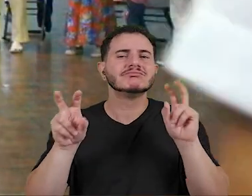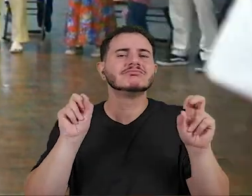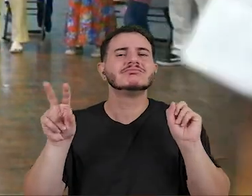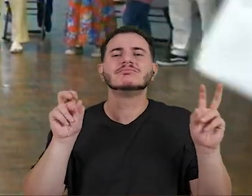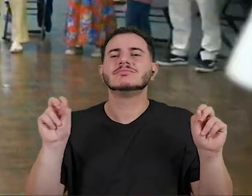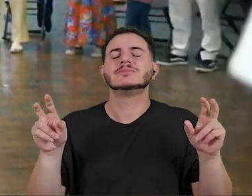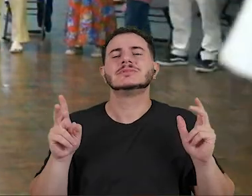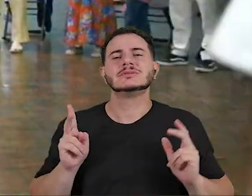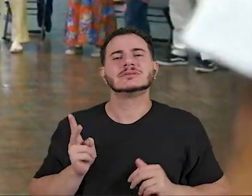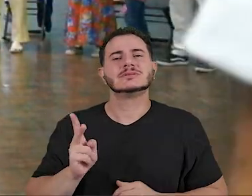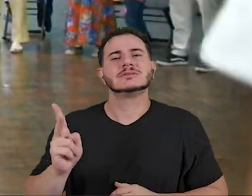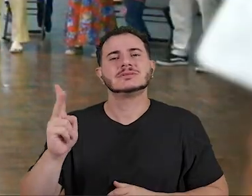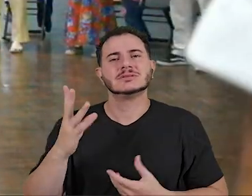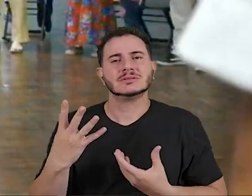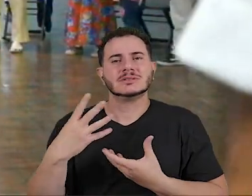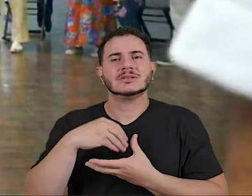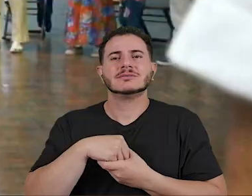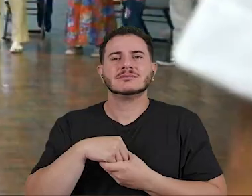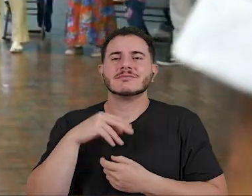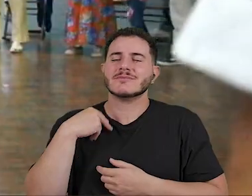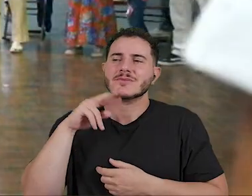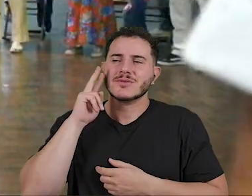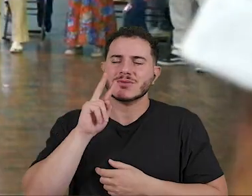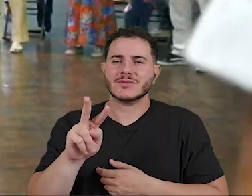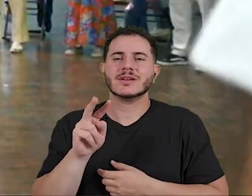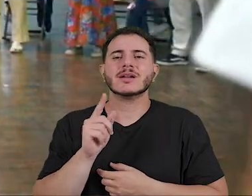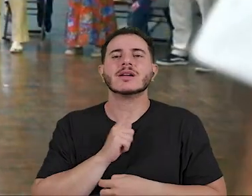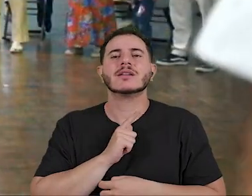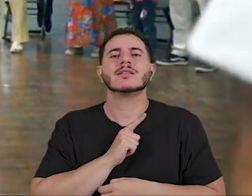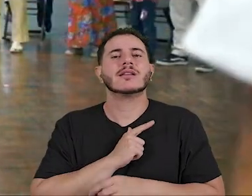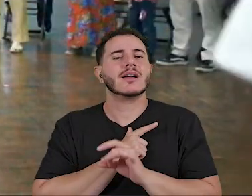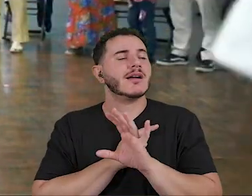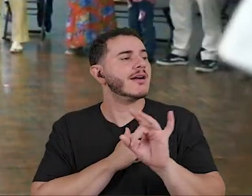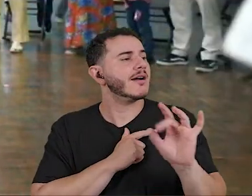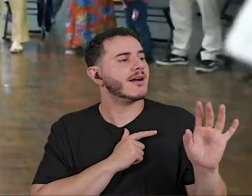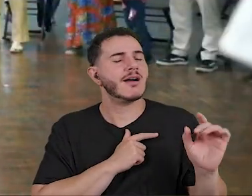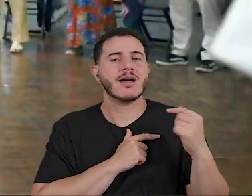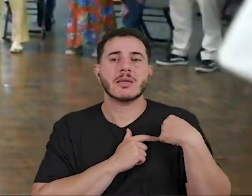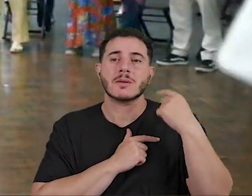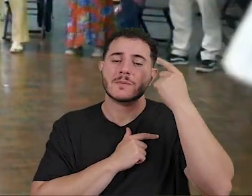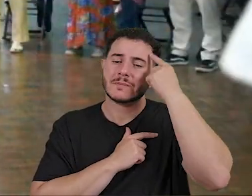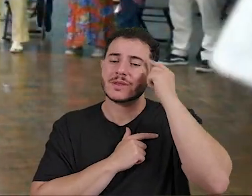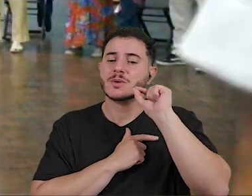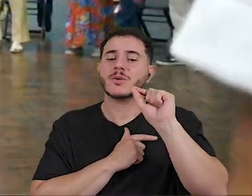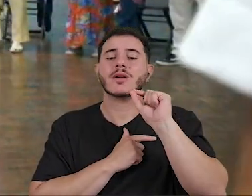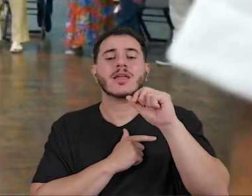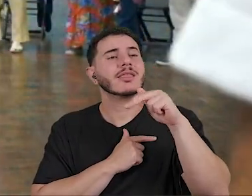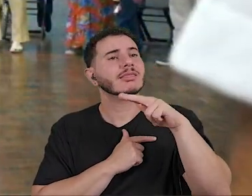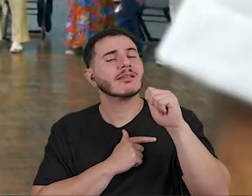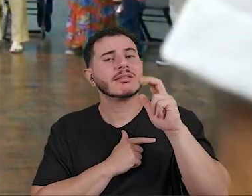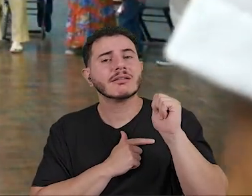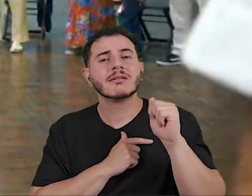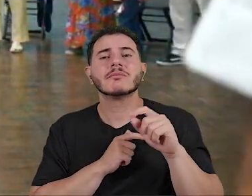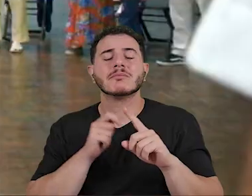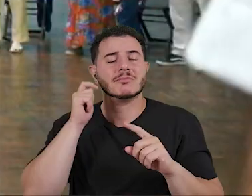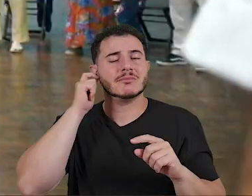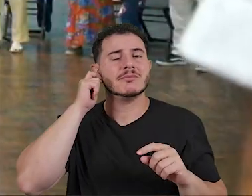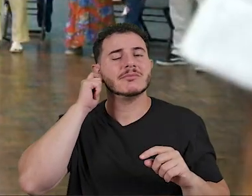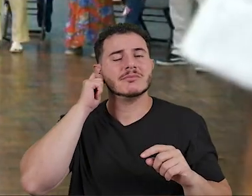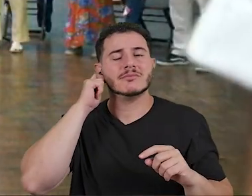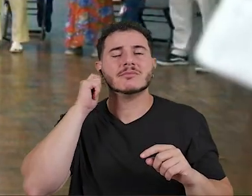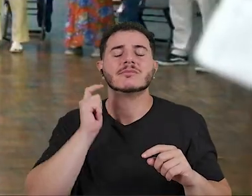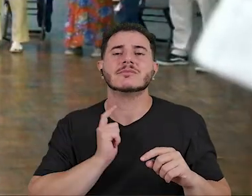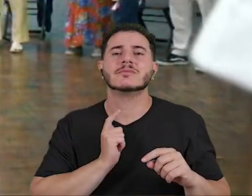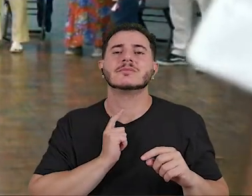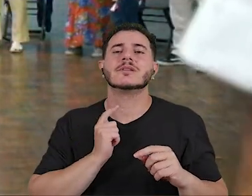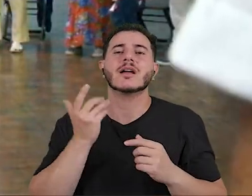sei se o Mauro está sentindo isso, mas eu estou sentindo. É mesmo que veio vocês, não, né? Então eu quero agradecer a todos vocês de coração e vamos